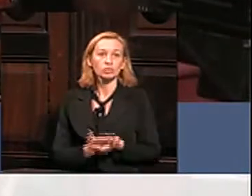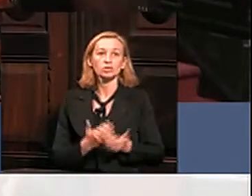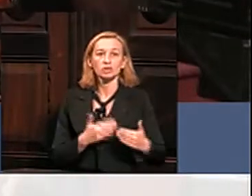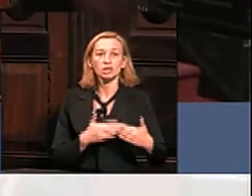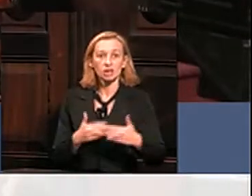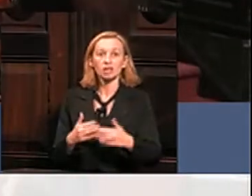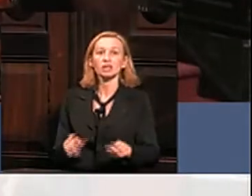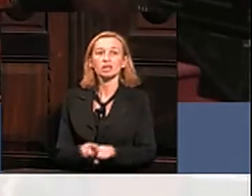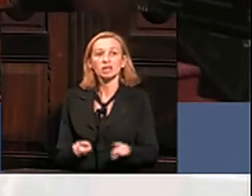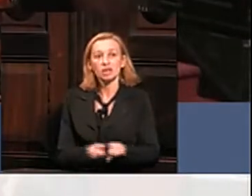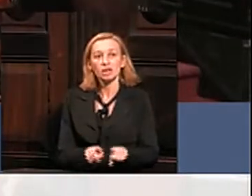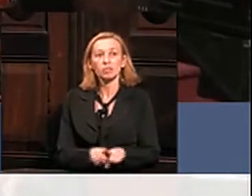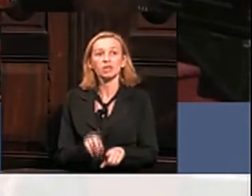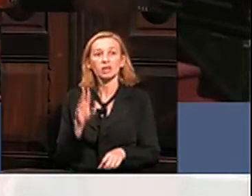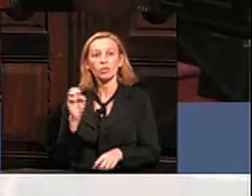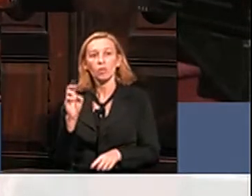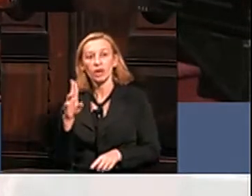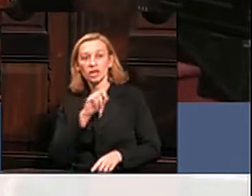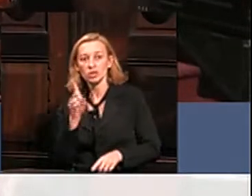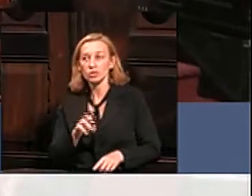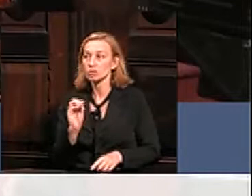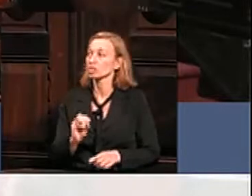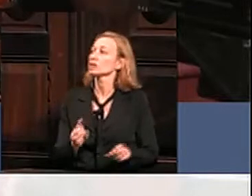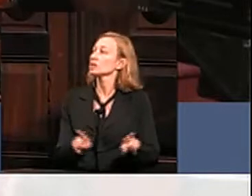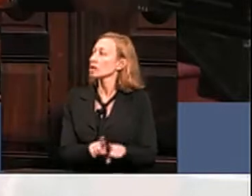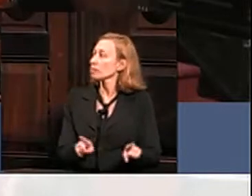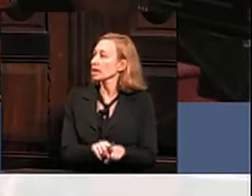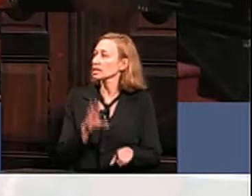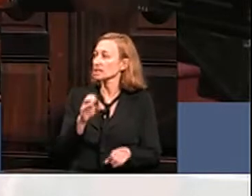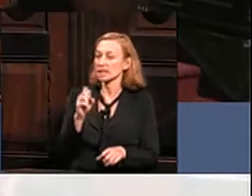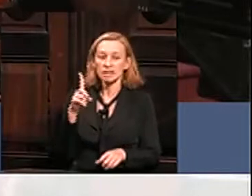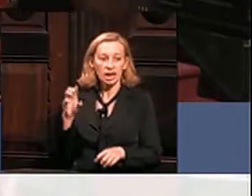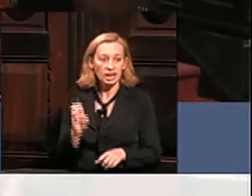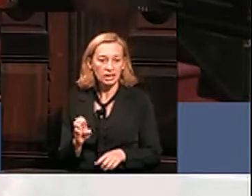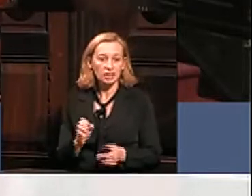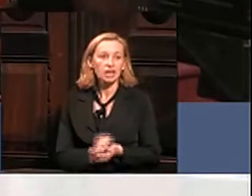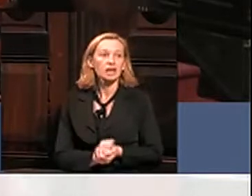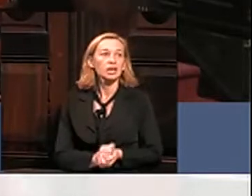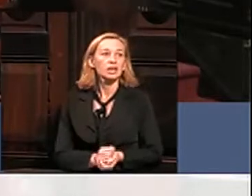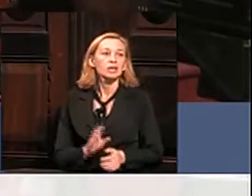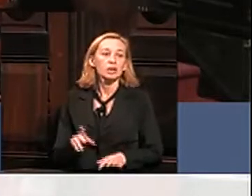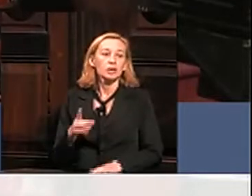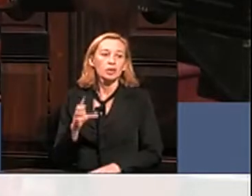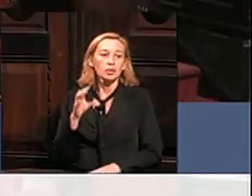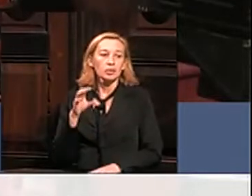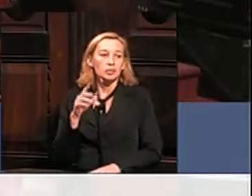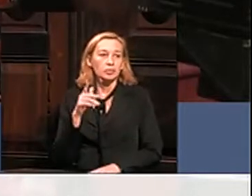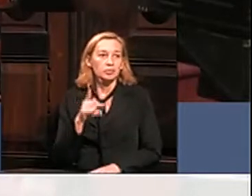e temos quórum aqui no plenário. O PSDB vota não, senhor presidente. Senhor presidente,